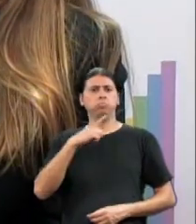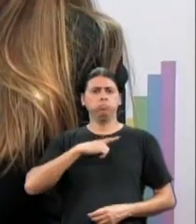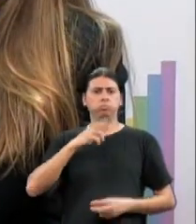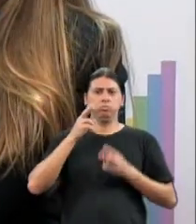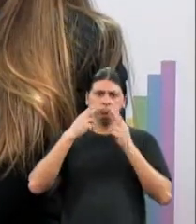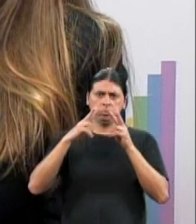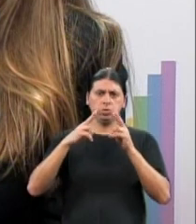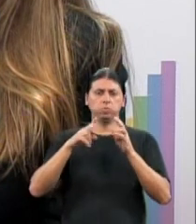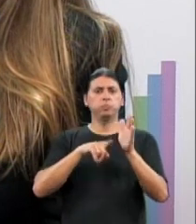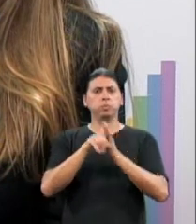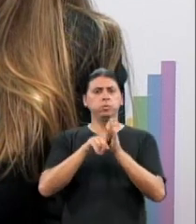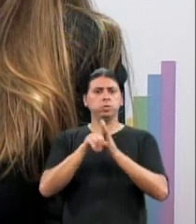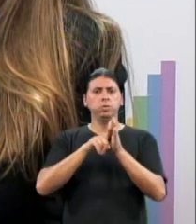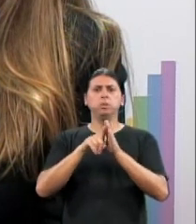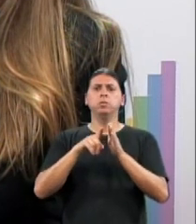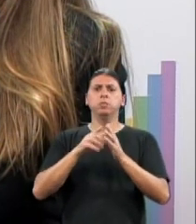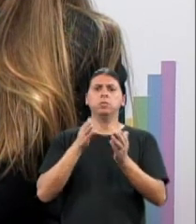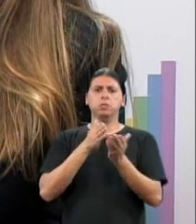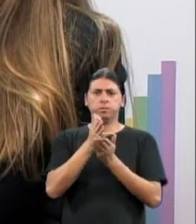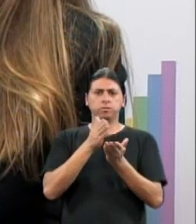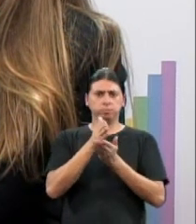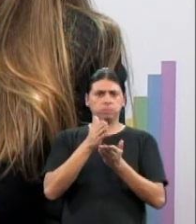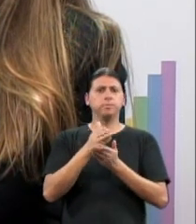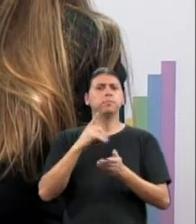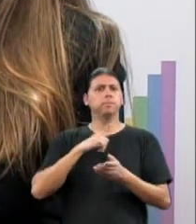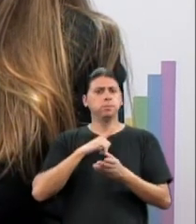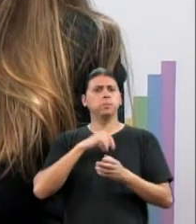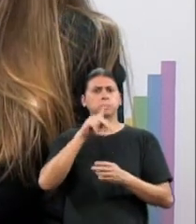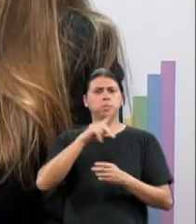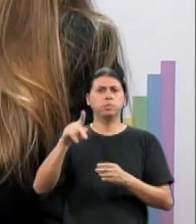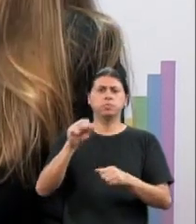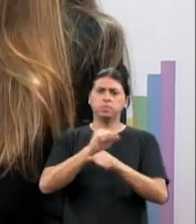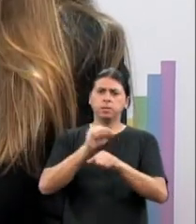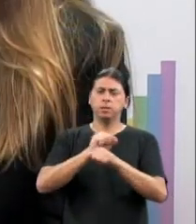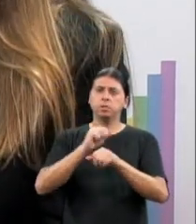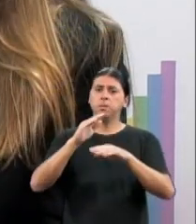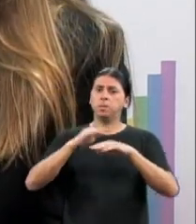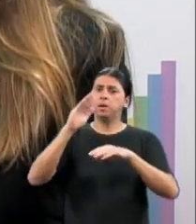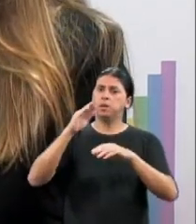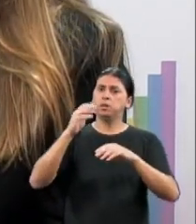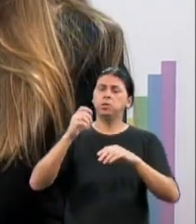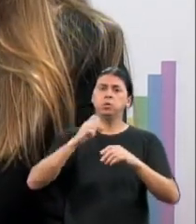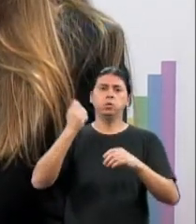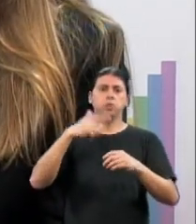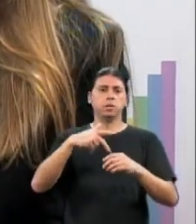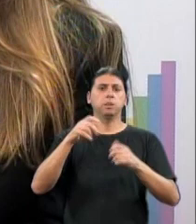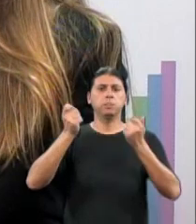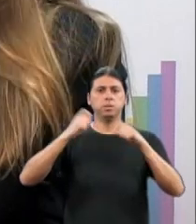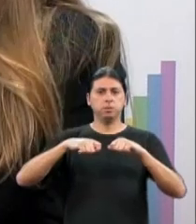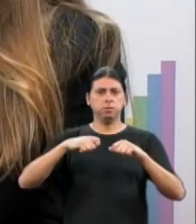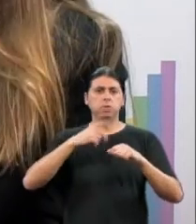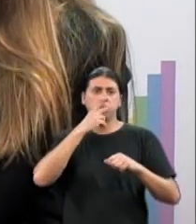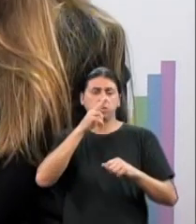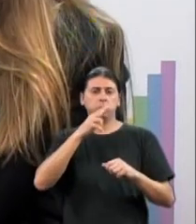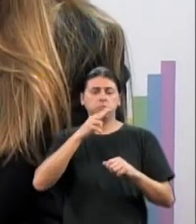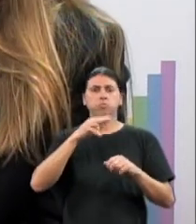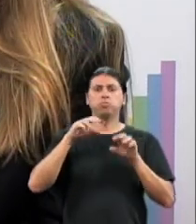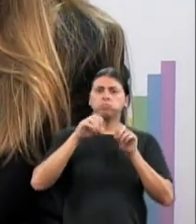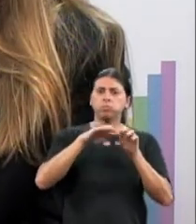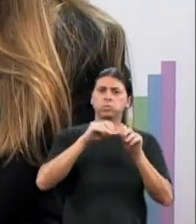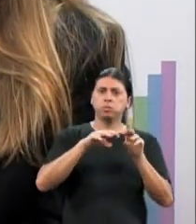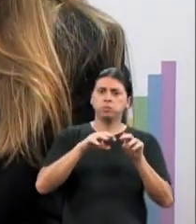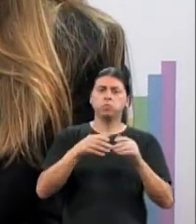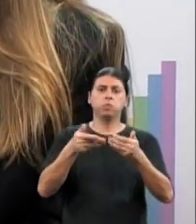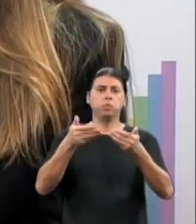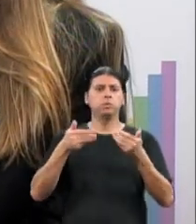de pesquisa, que o professor tem esperado muito mais do que as capacitações, que a gente pode chamar de formações, têm